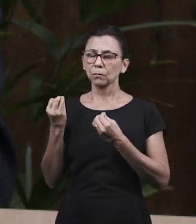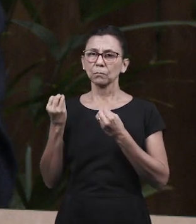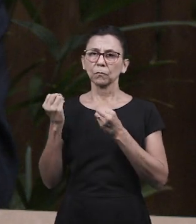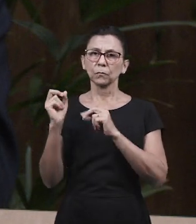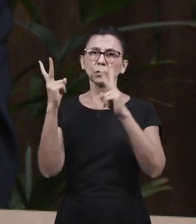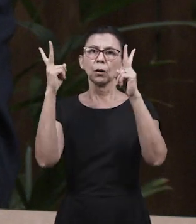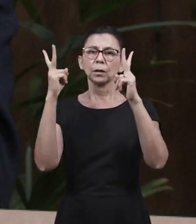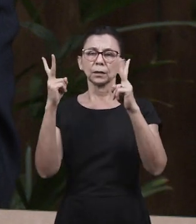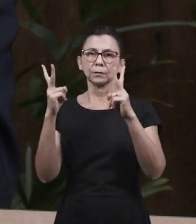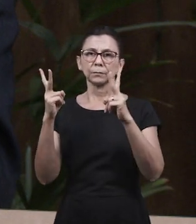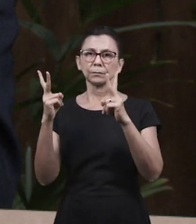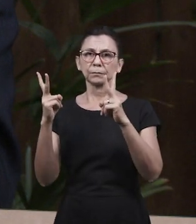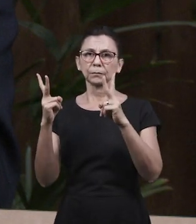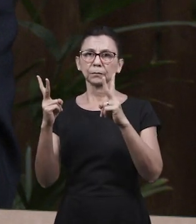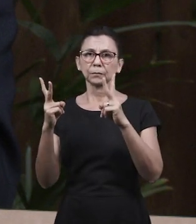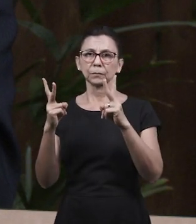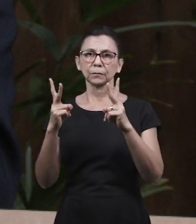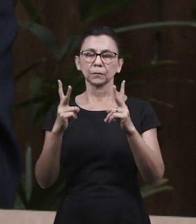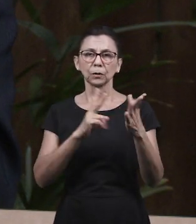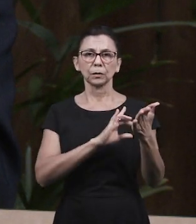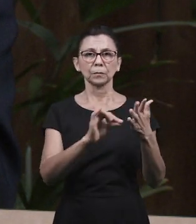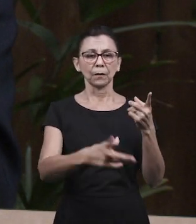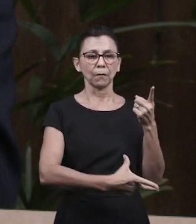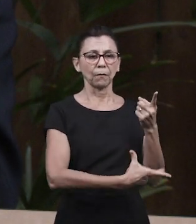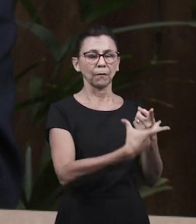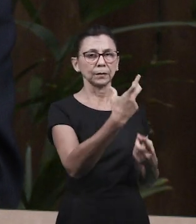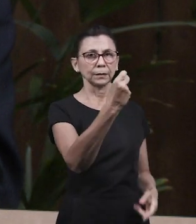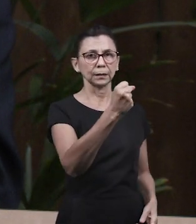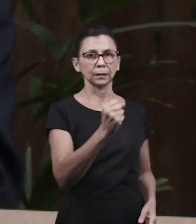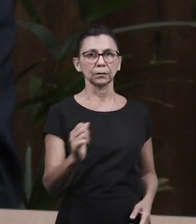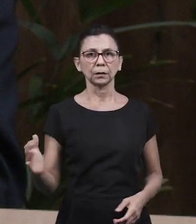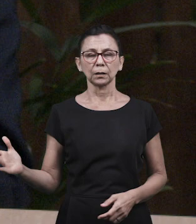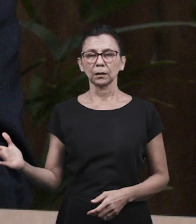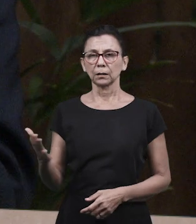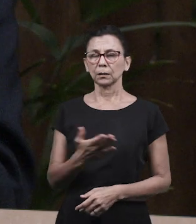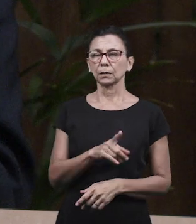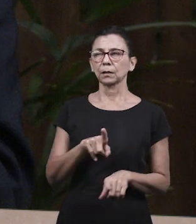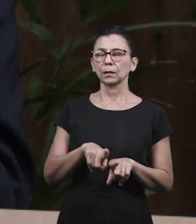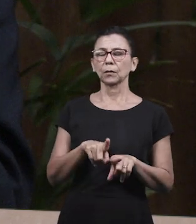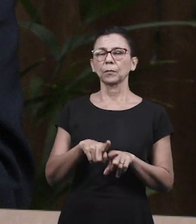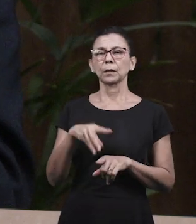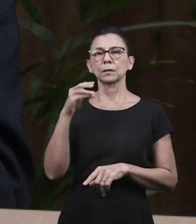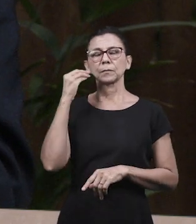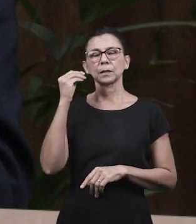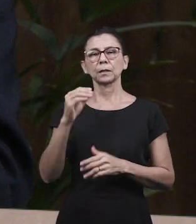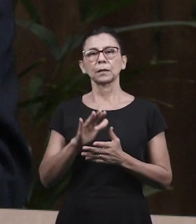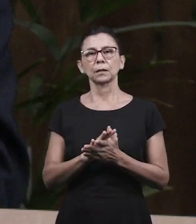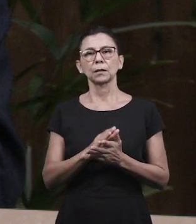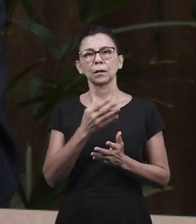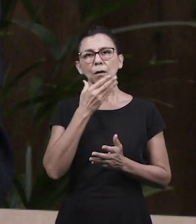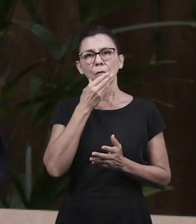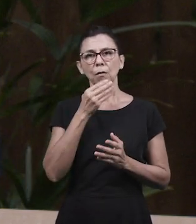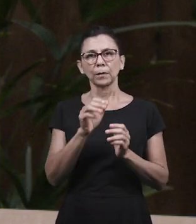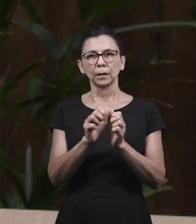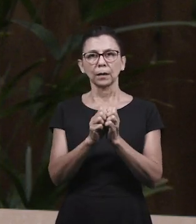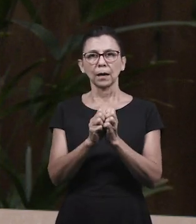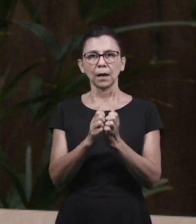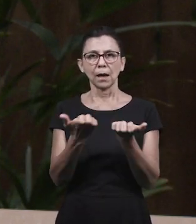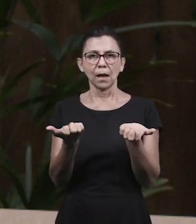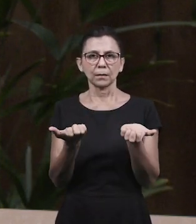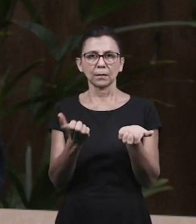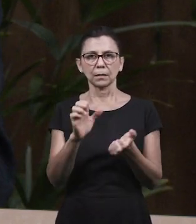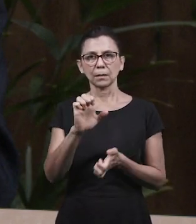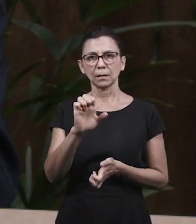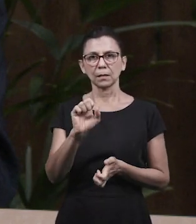os inimigos. Nós lembramos outra experiência de Esdras. Esdras, quando ele foi para